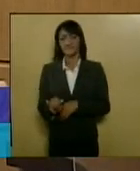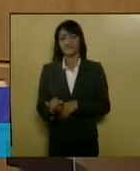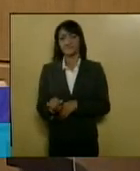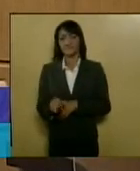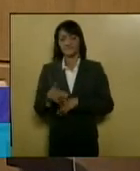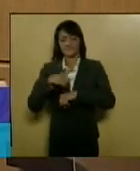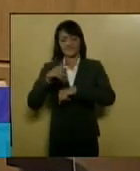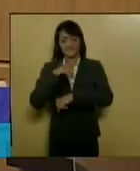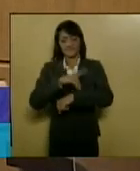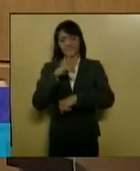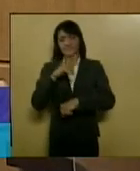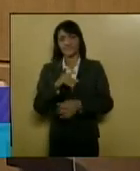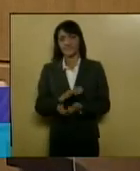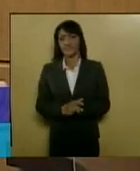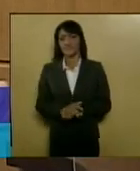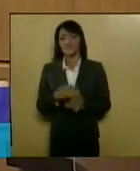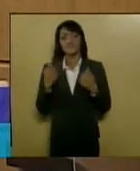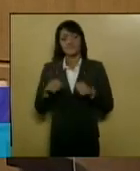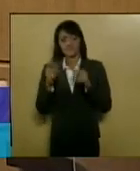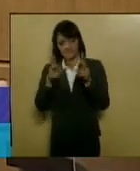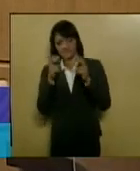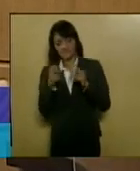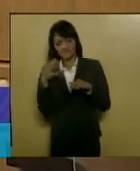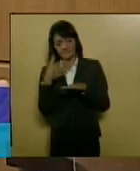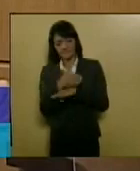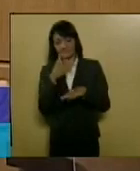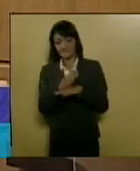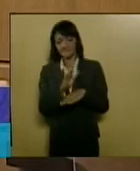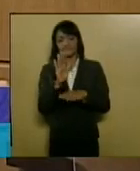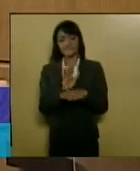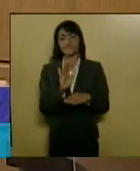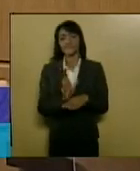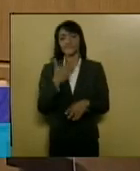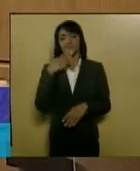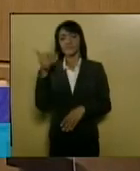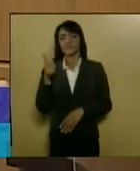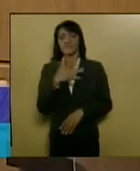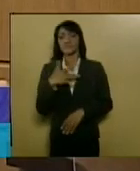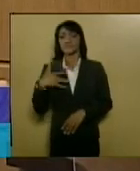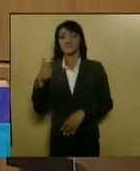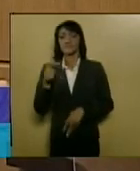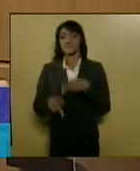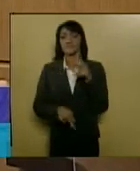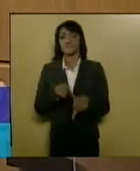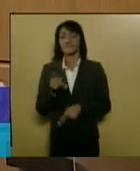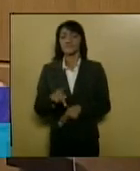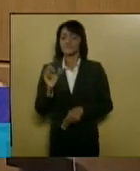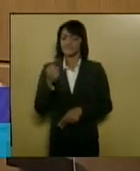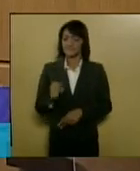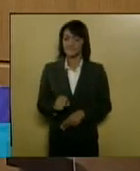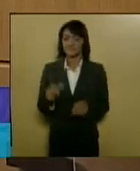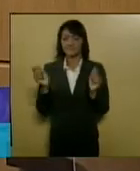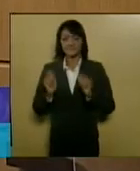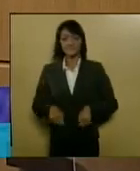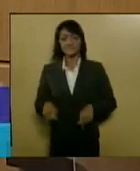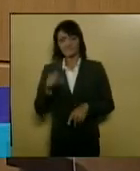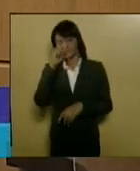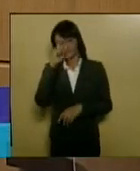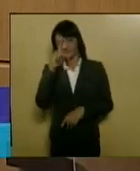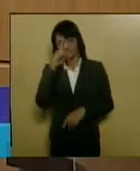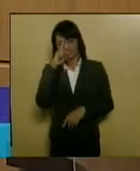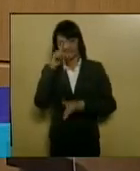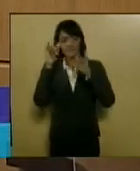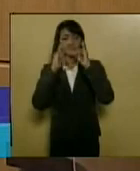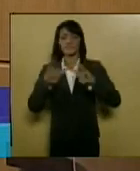percebeu a necessidade e estava lá contribuindo para a melhoria da saúde do povo sergipano, quer seja em hospitais de